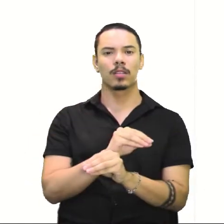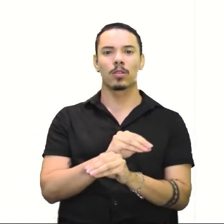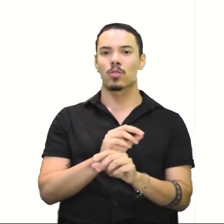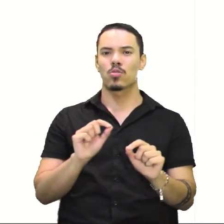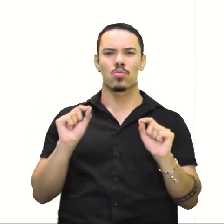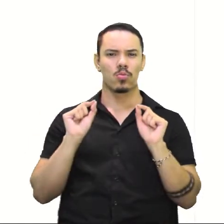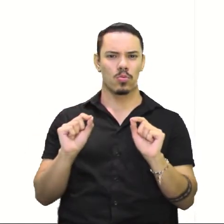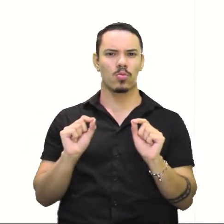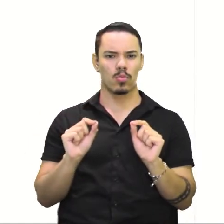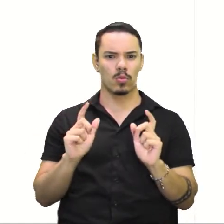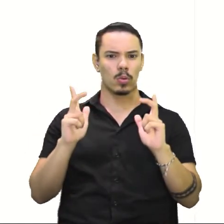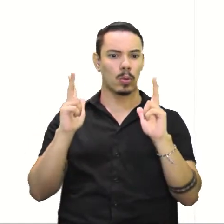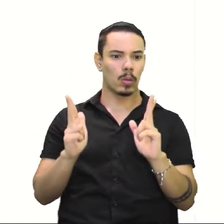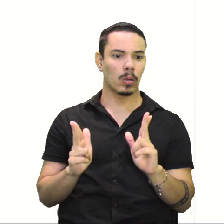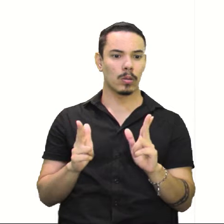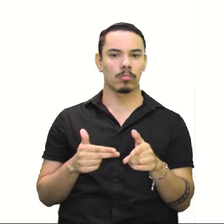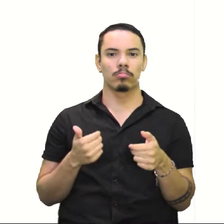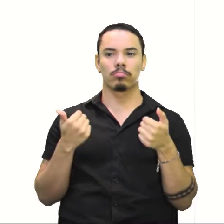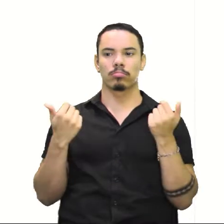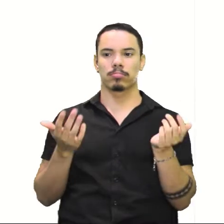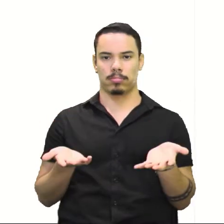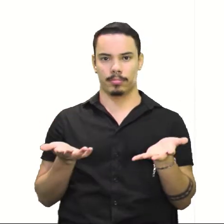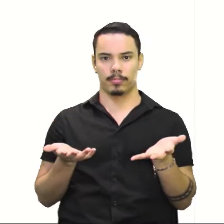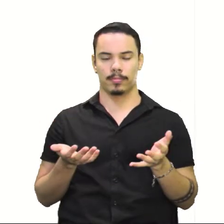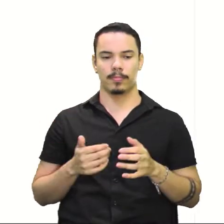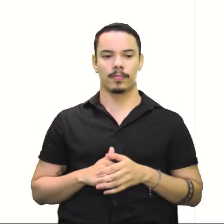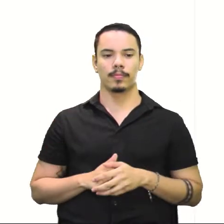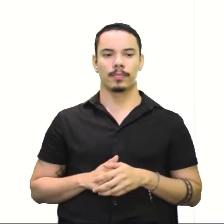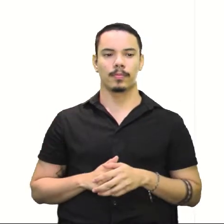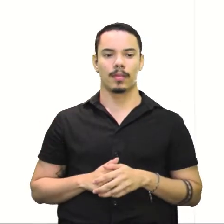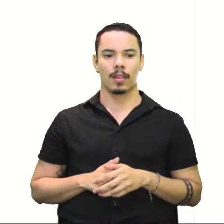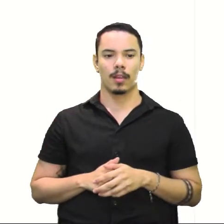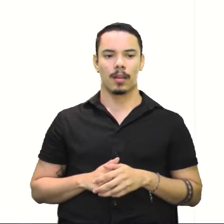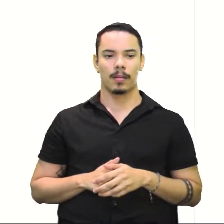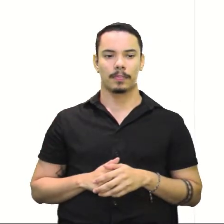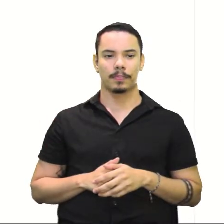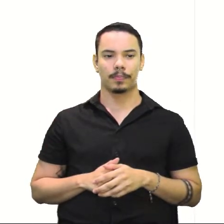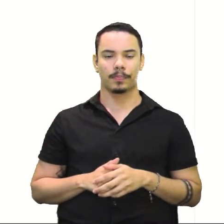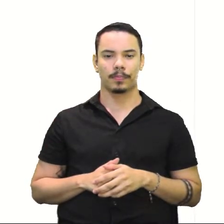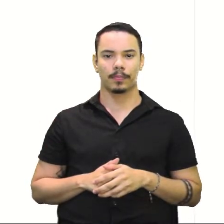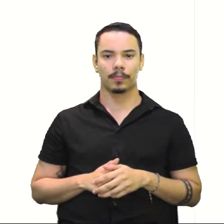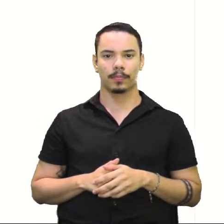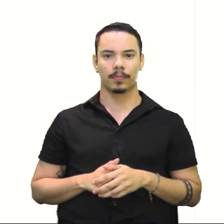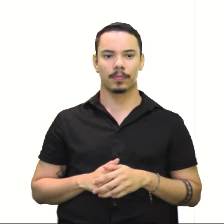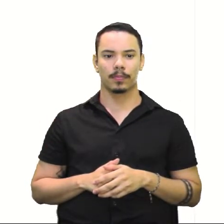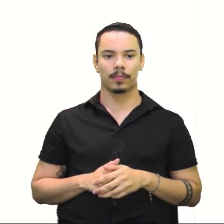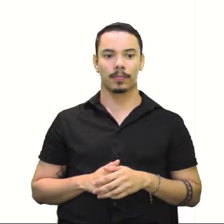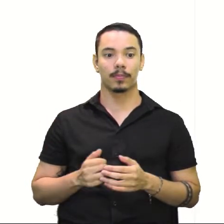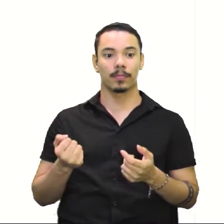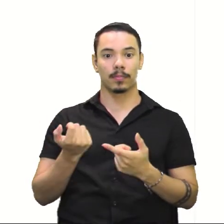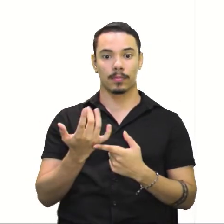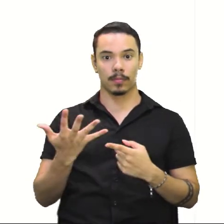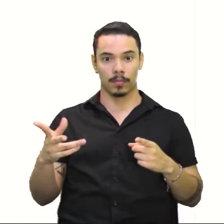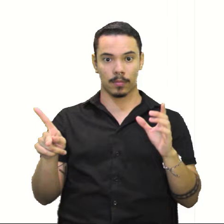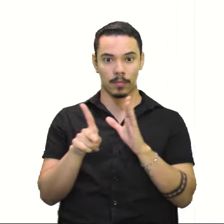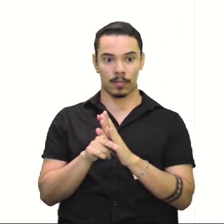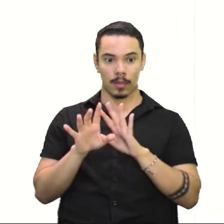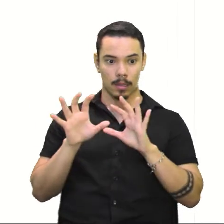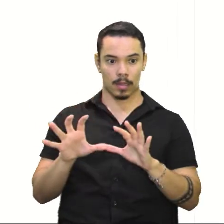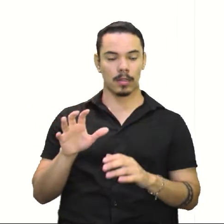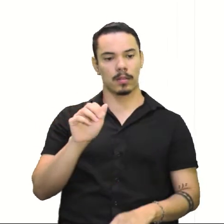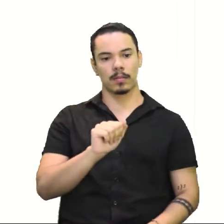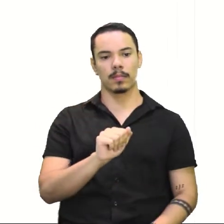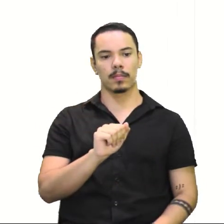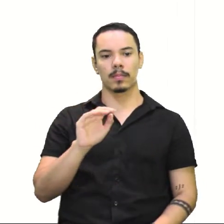respectivamente, iguais a quanto? Vamos lá. Os coeficientes nesse caso, a e b,